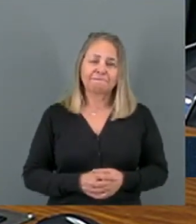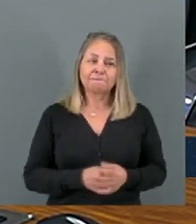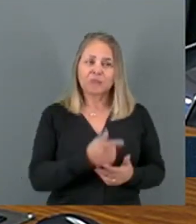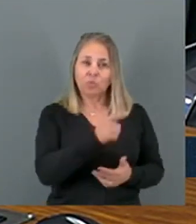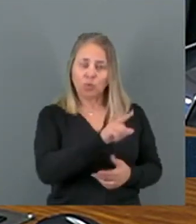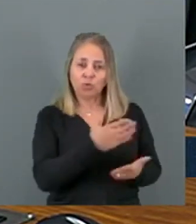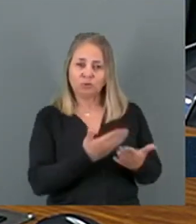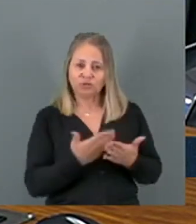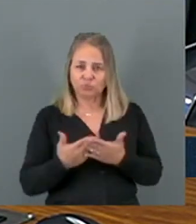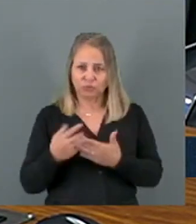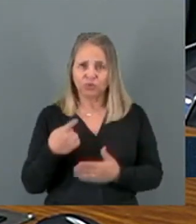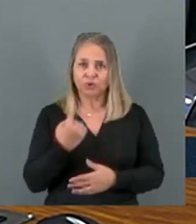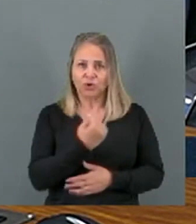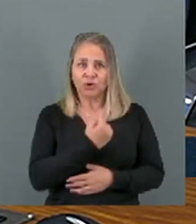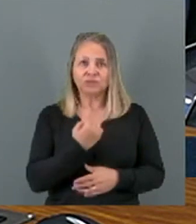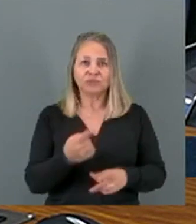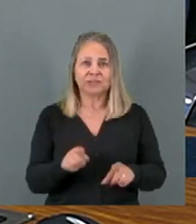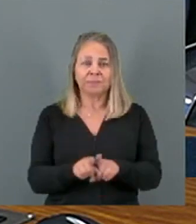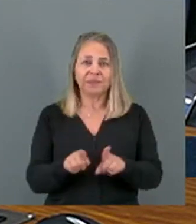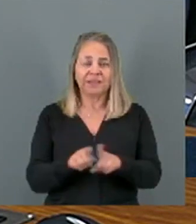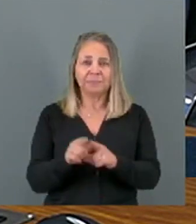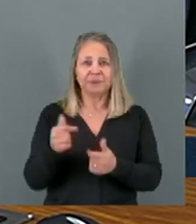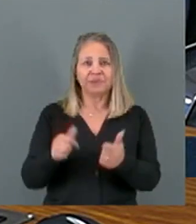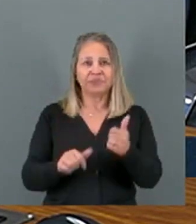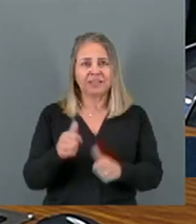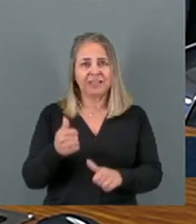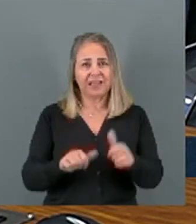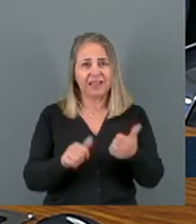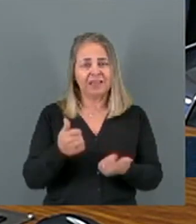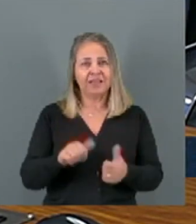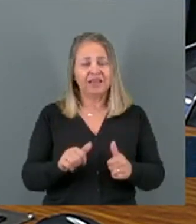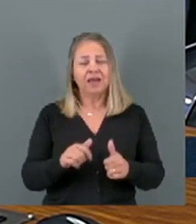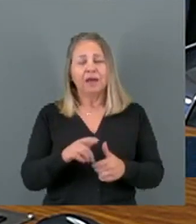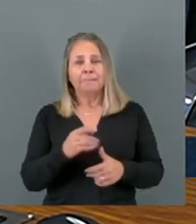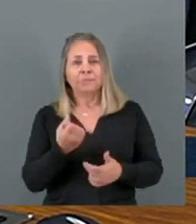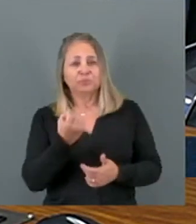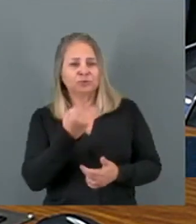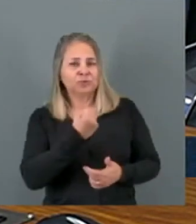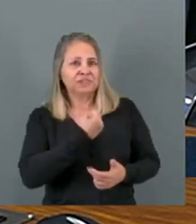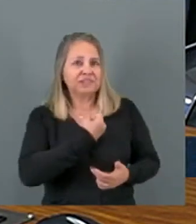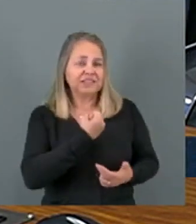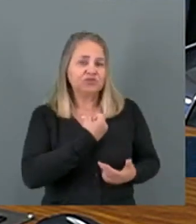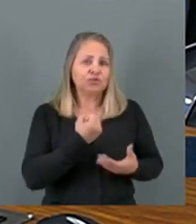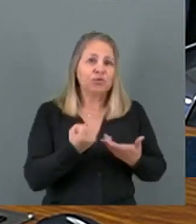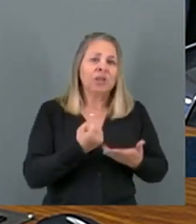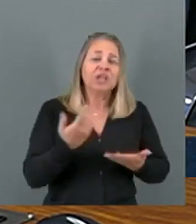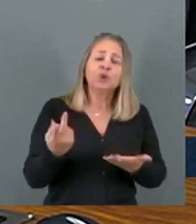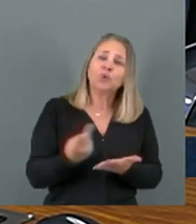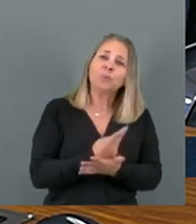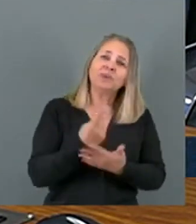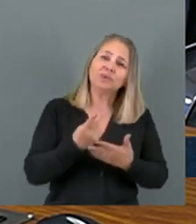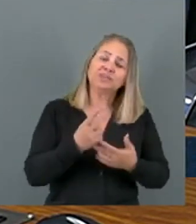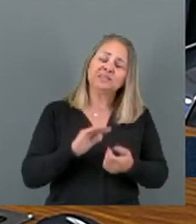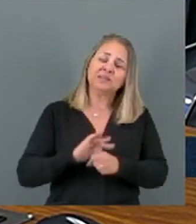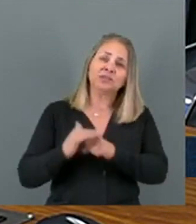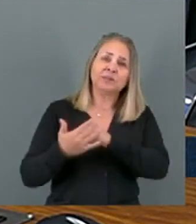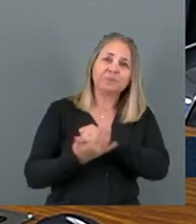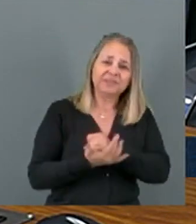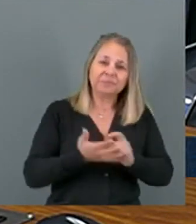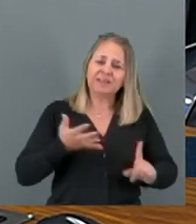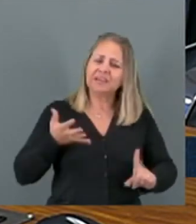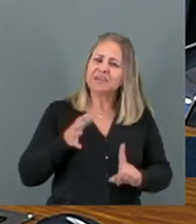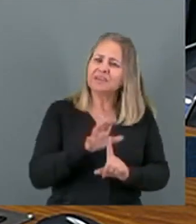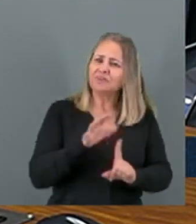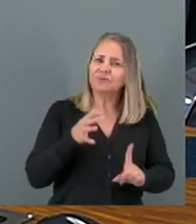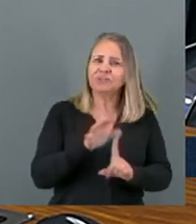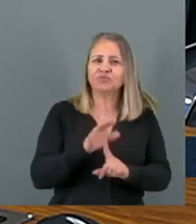estudo nosso, que nós estamos trabalhando mais especificamente o suicídio e como a pandemia impactou nas taxas